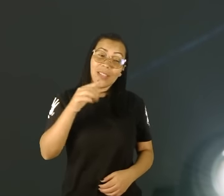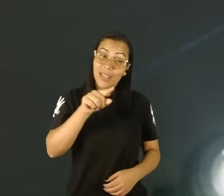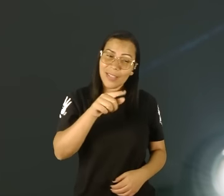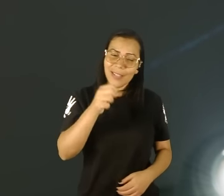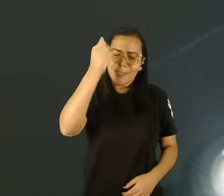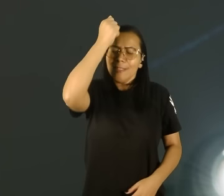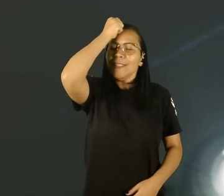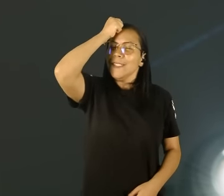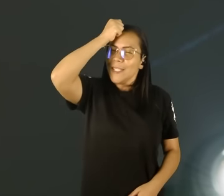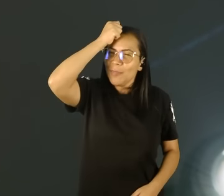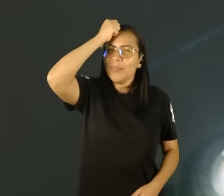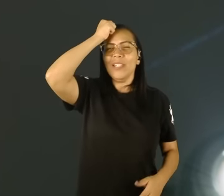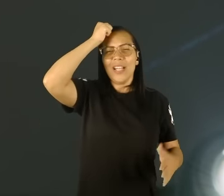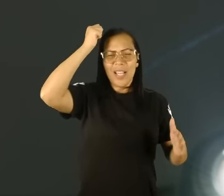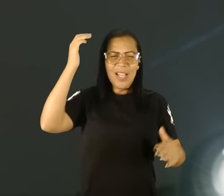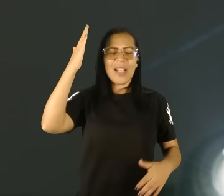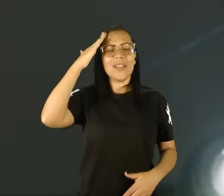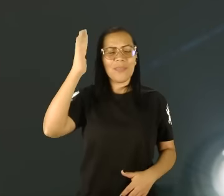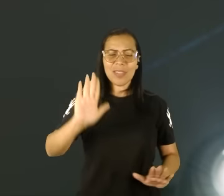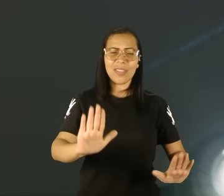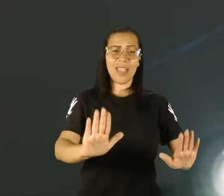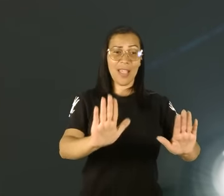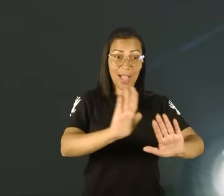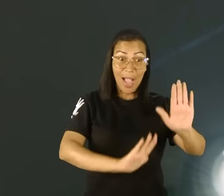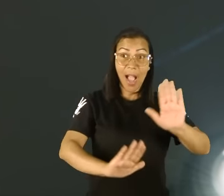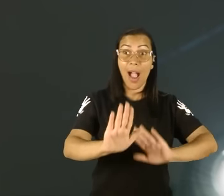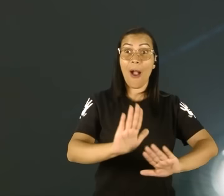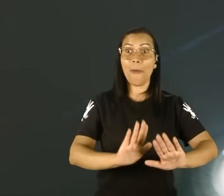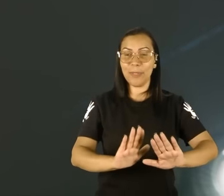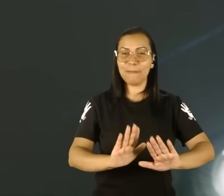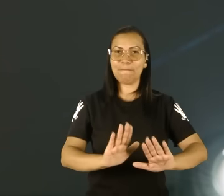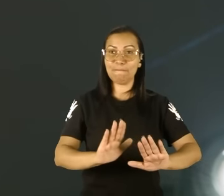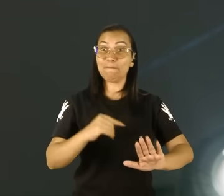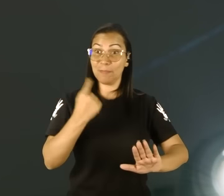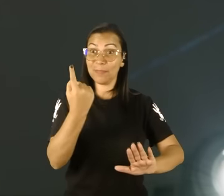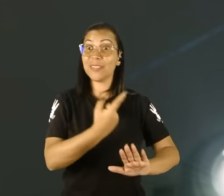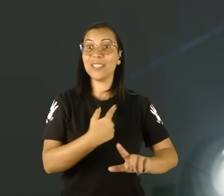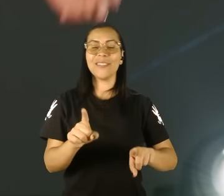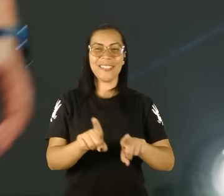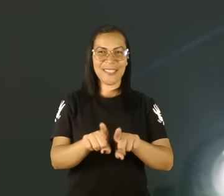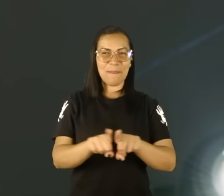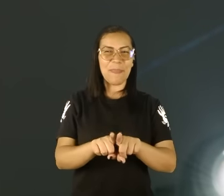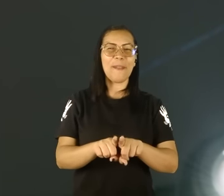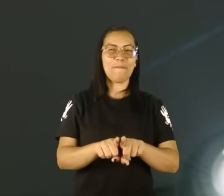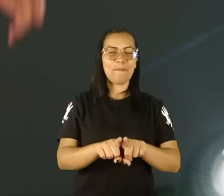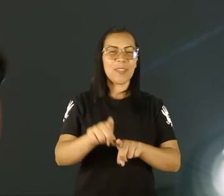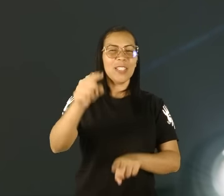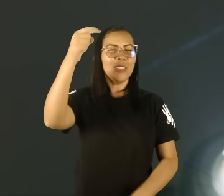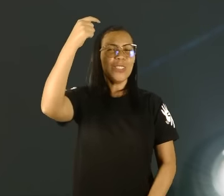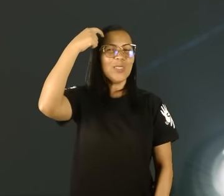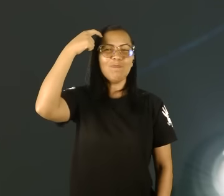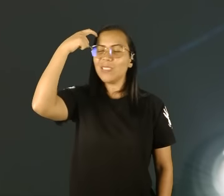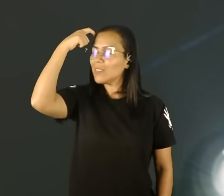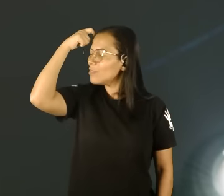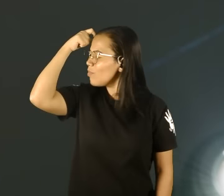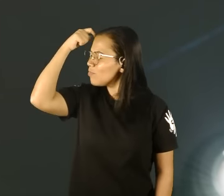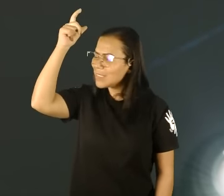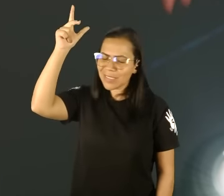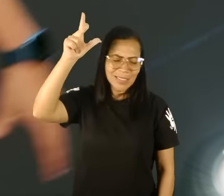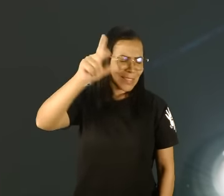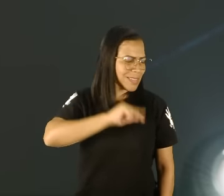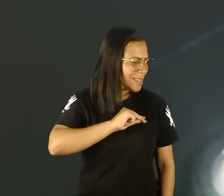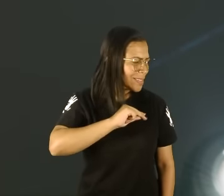É aí que o diabo atua. O diabo sempre vai tentar trazer na sua cabeça coisas que você deveria ter feito e não fiz. Por que eu não estava lá naquele dia? Por